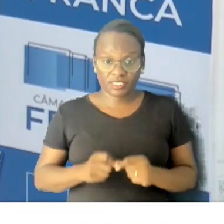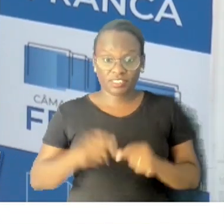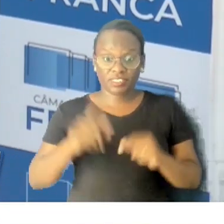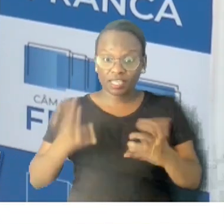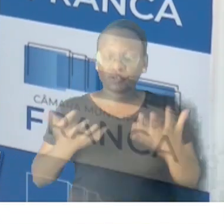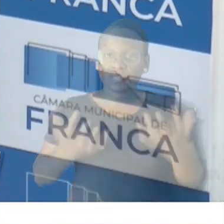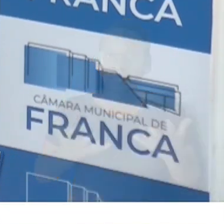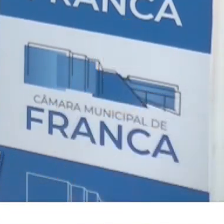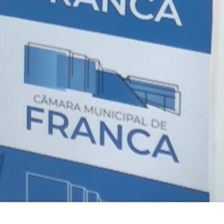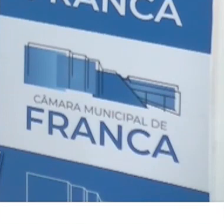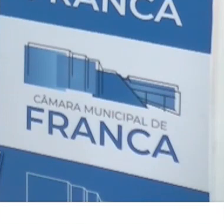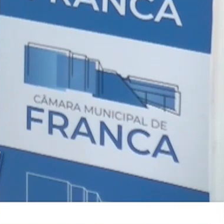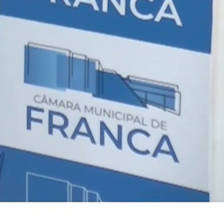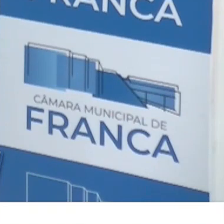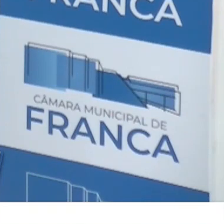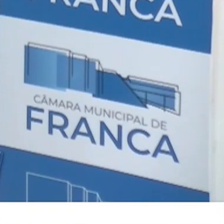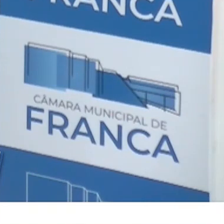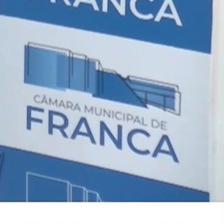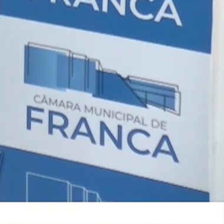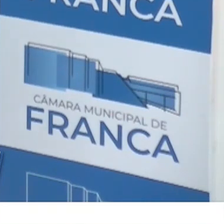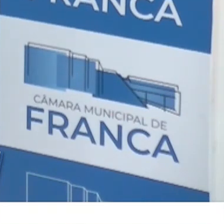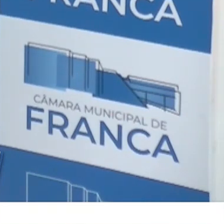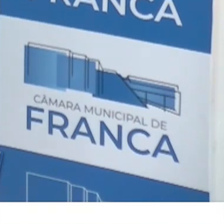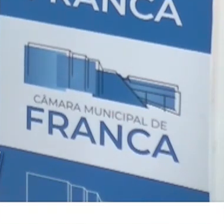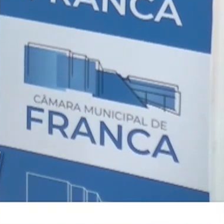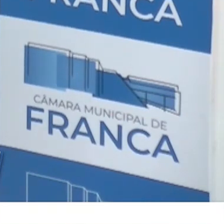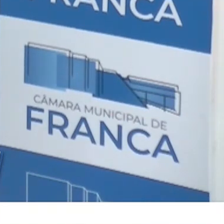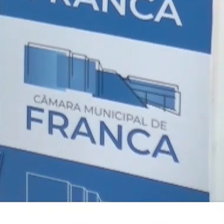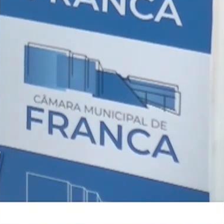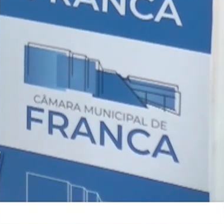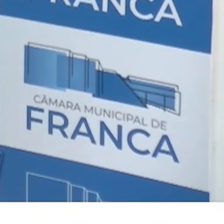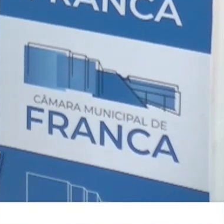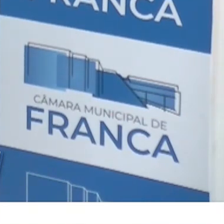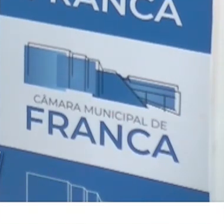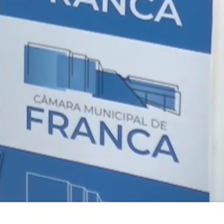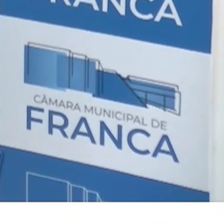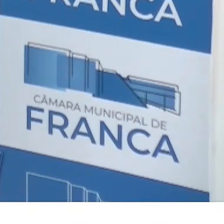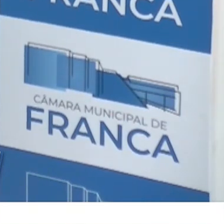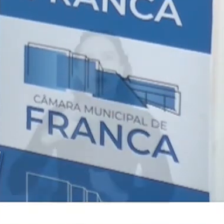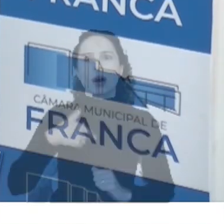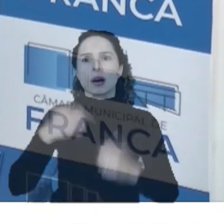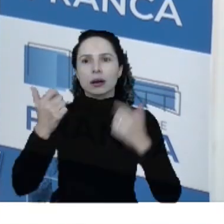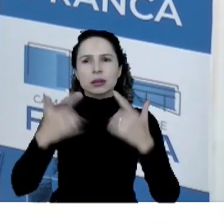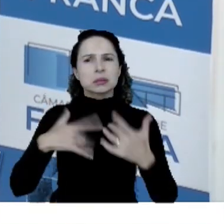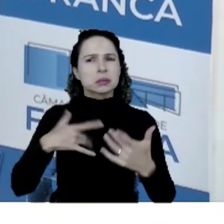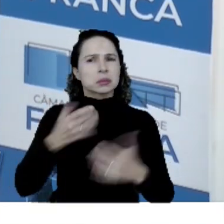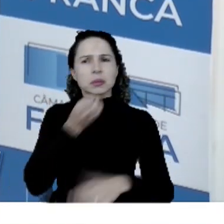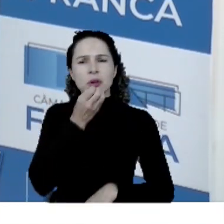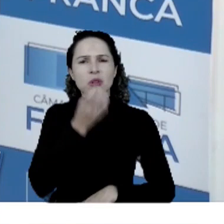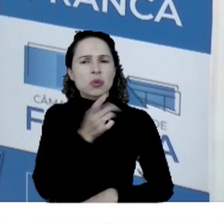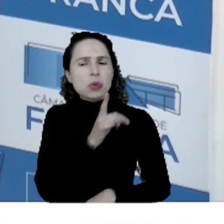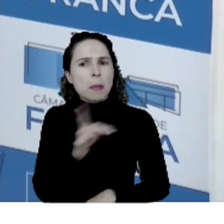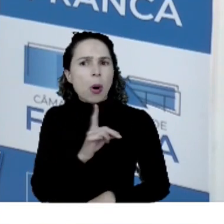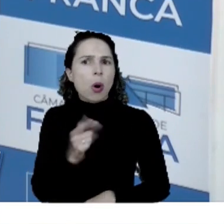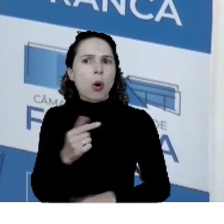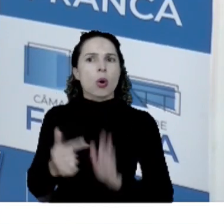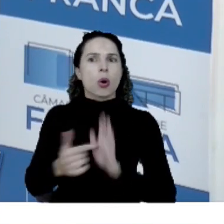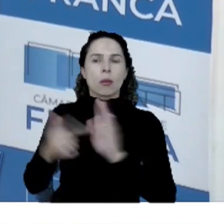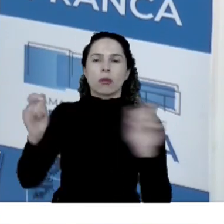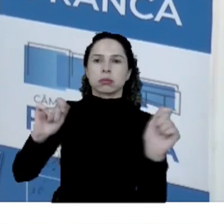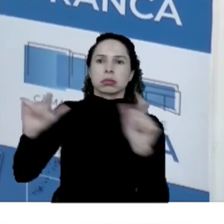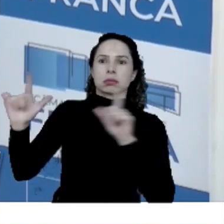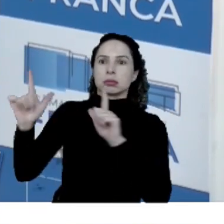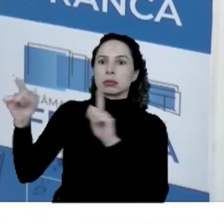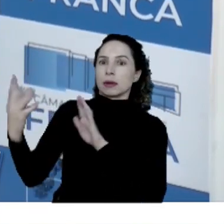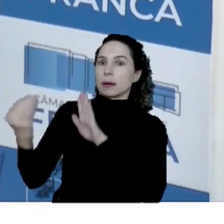pela transparência. Quando eu venho aqui e coloco que uma situação não está legal, através do telão que eu publico nas minhas